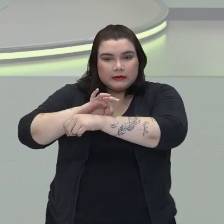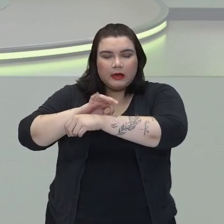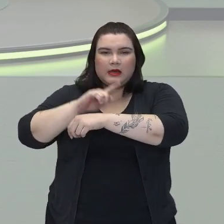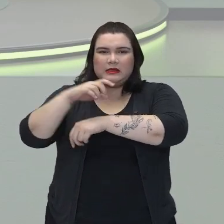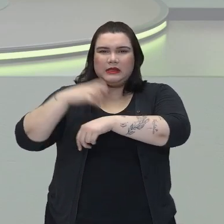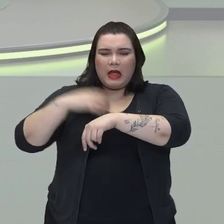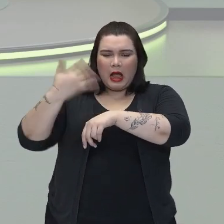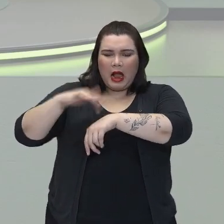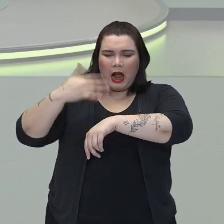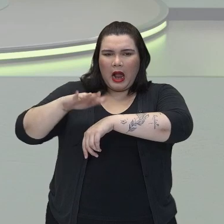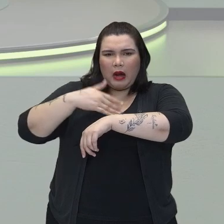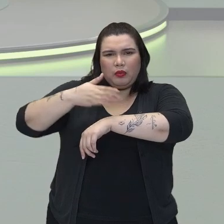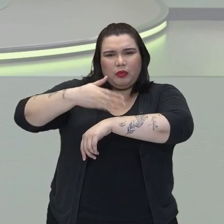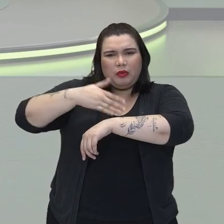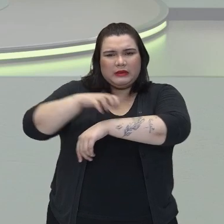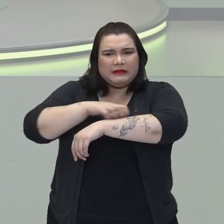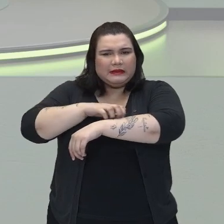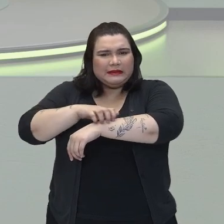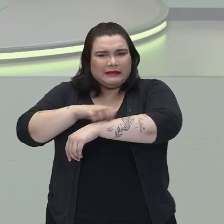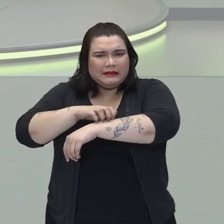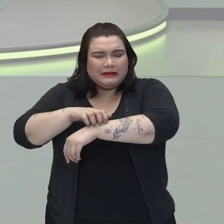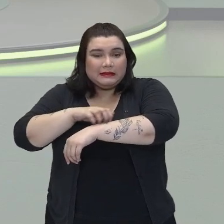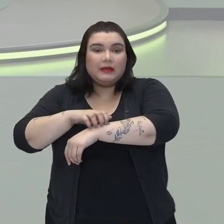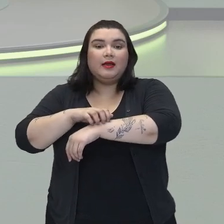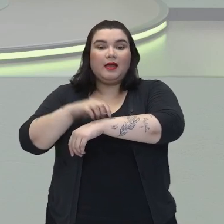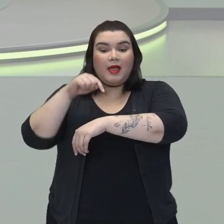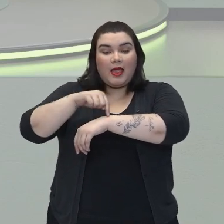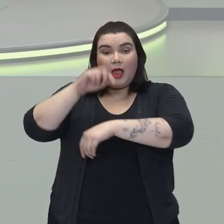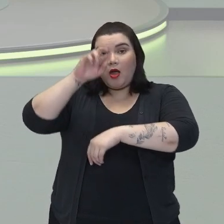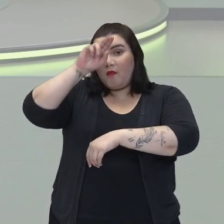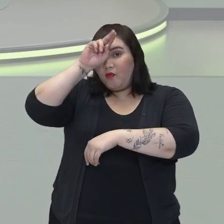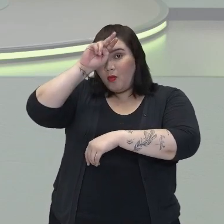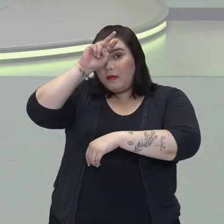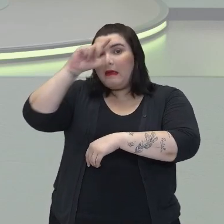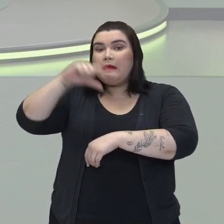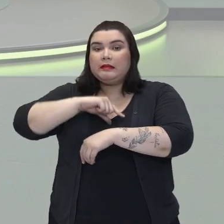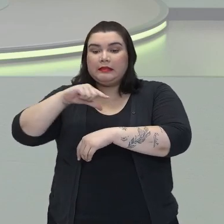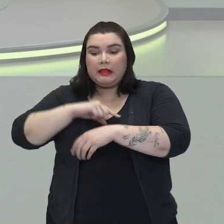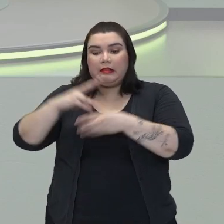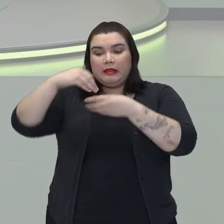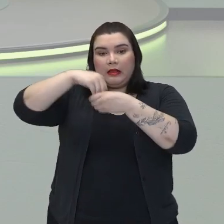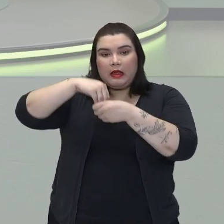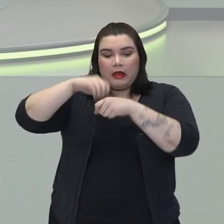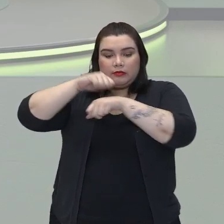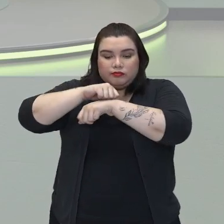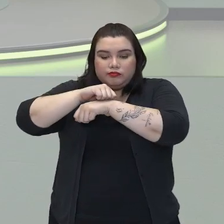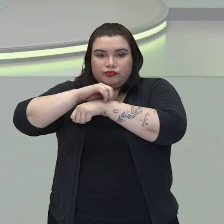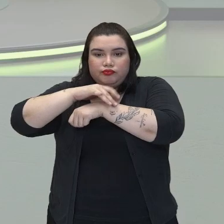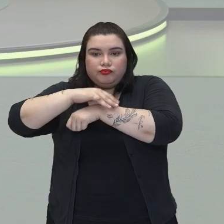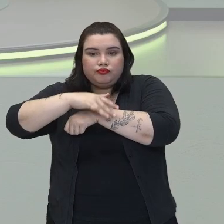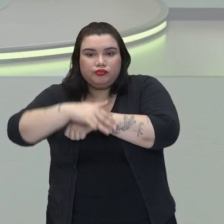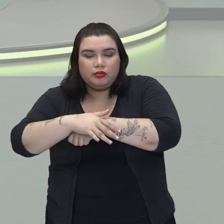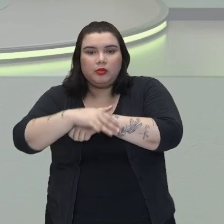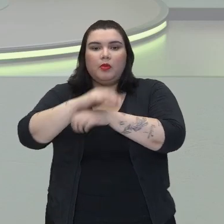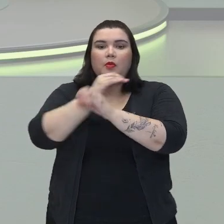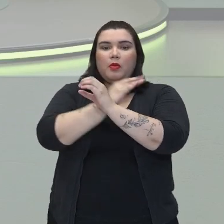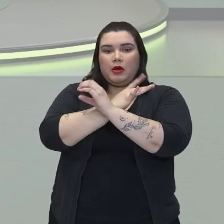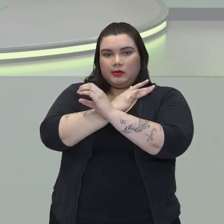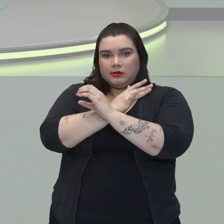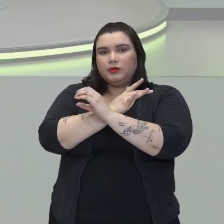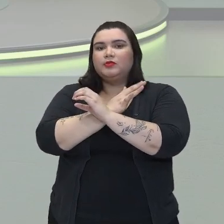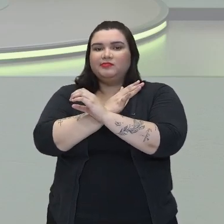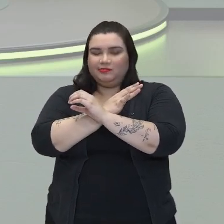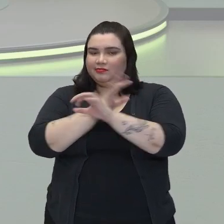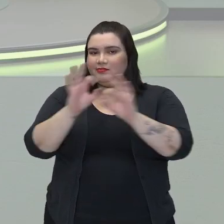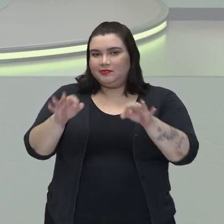arder, você sente a coceira, porque a formiga ela está injetando, como forma de defesa dela, ela está injetando o